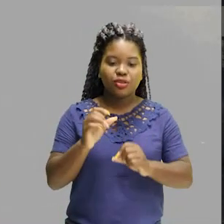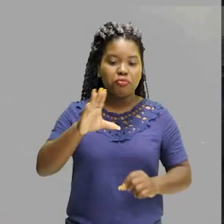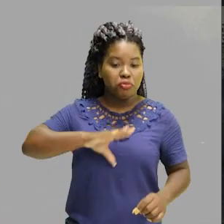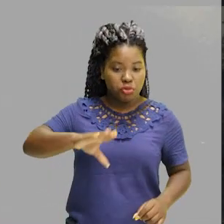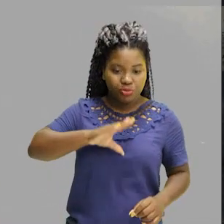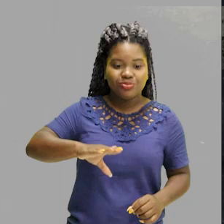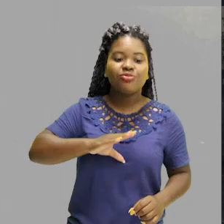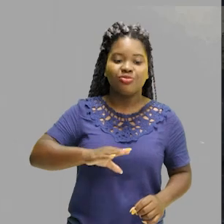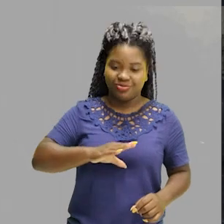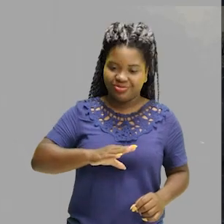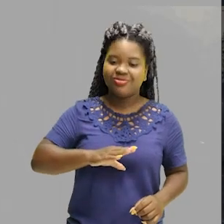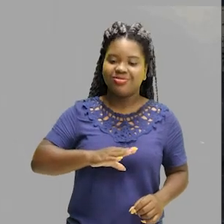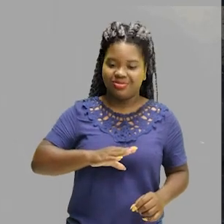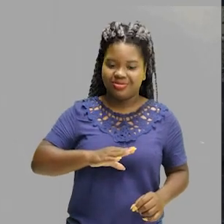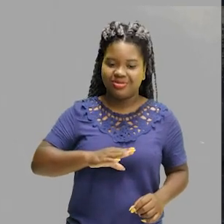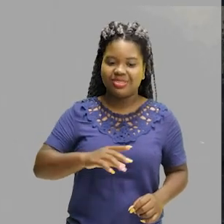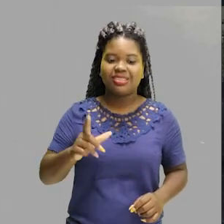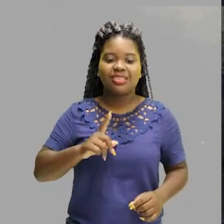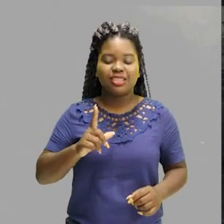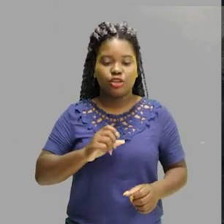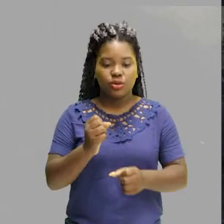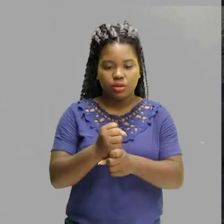humanismo, tá? O humanismo vai de